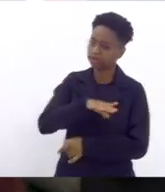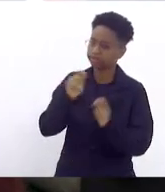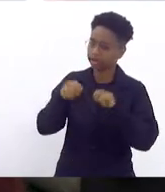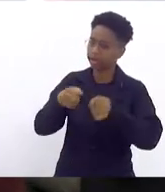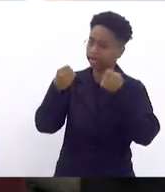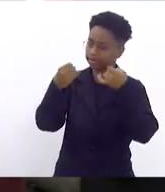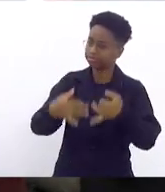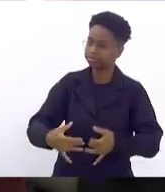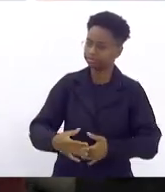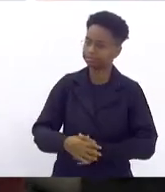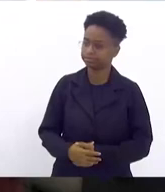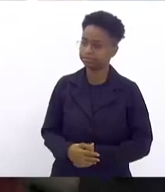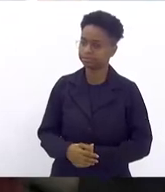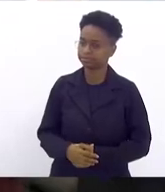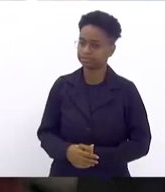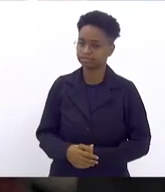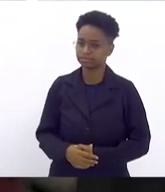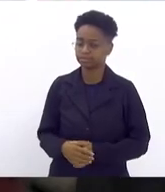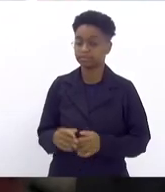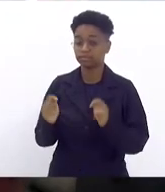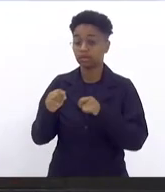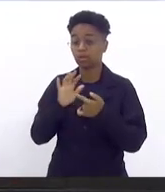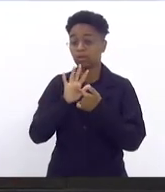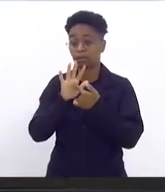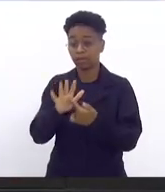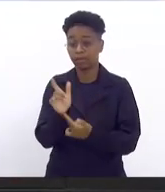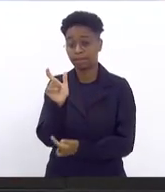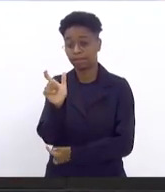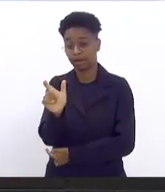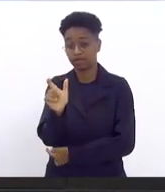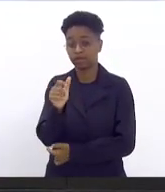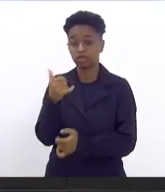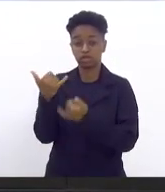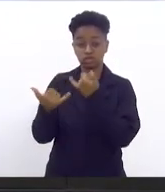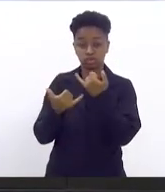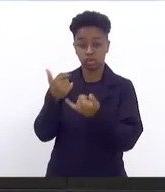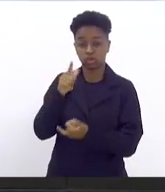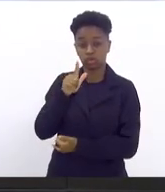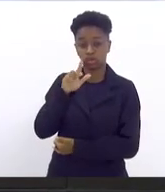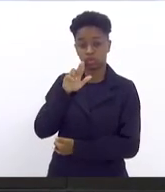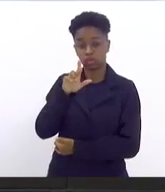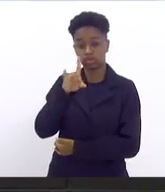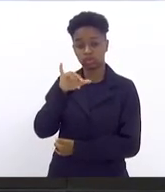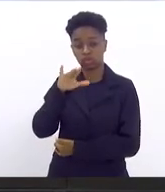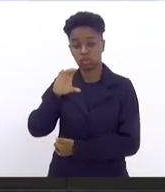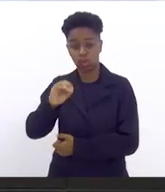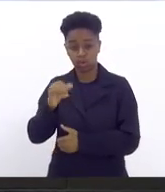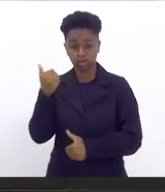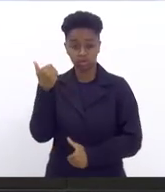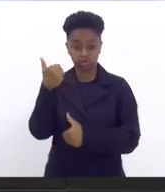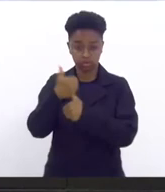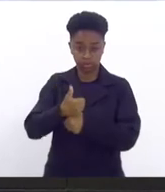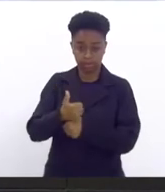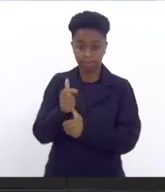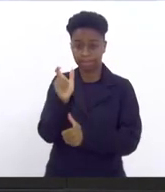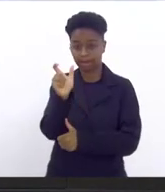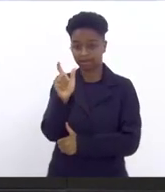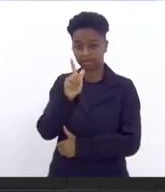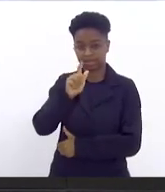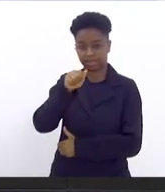português. Para constar a expressão jogos lúdicos em substituição à palavra